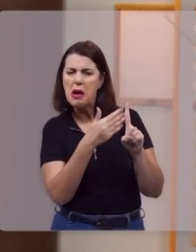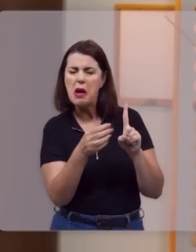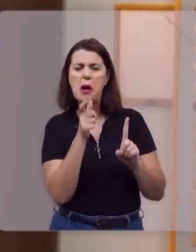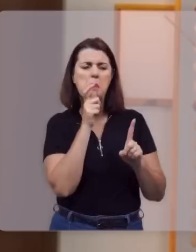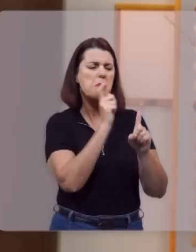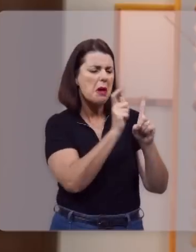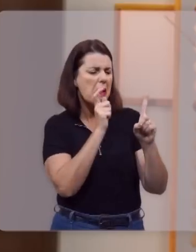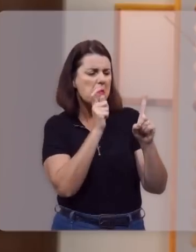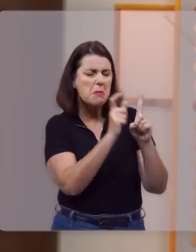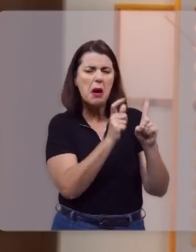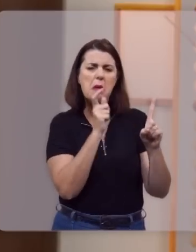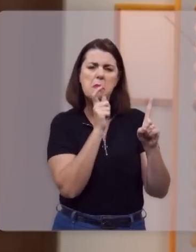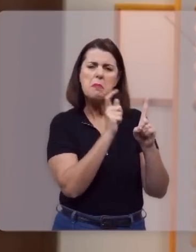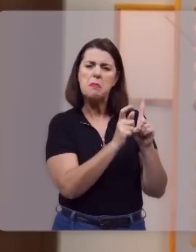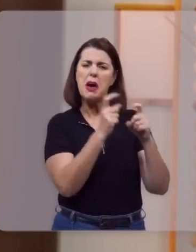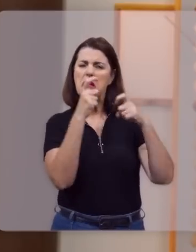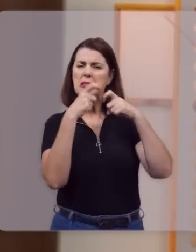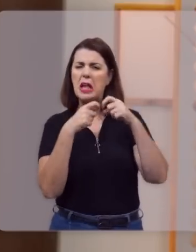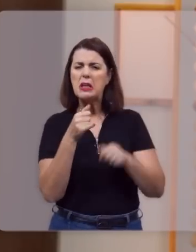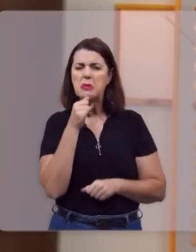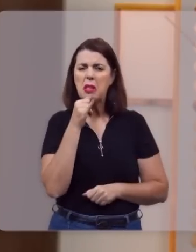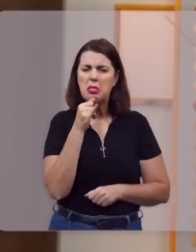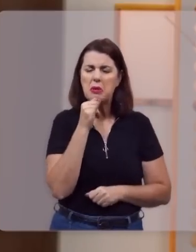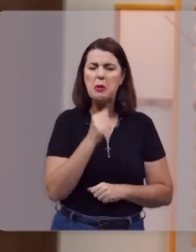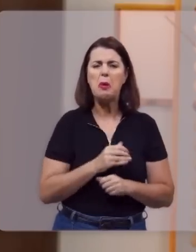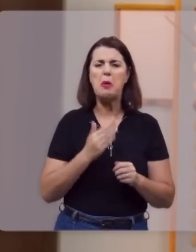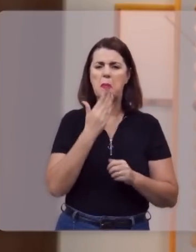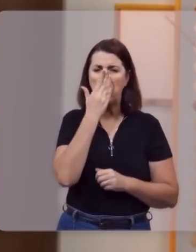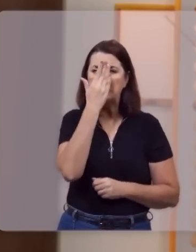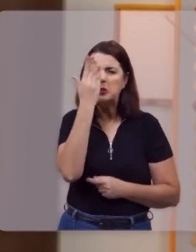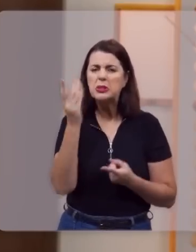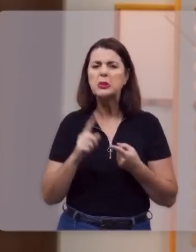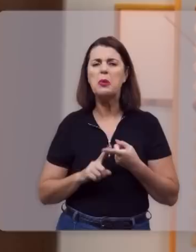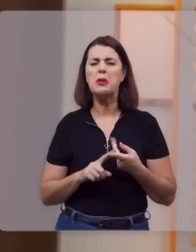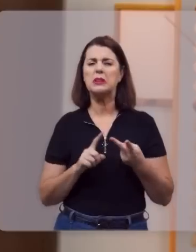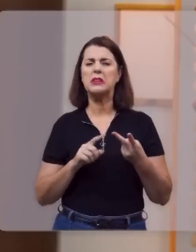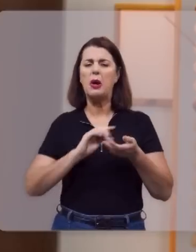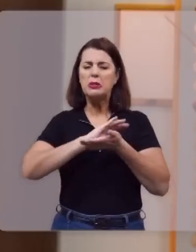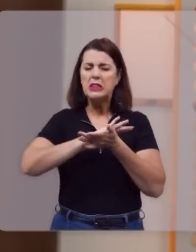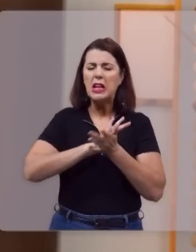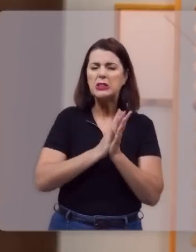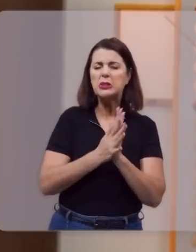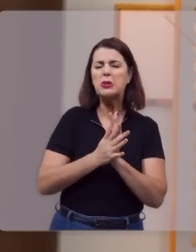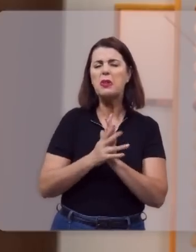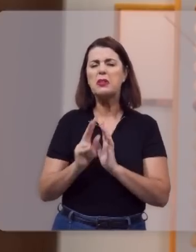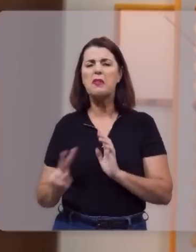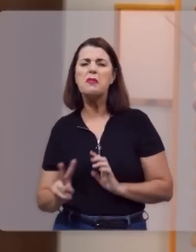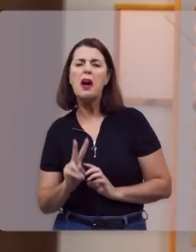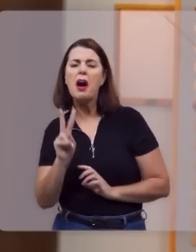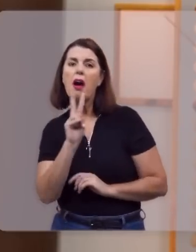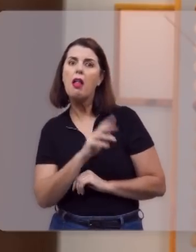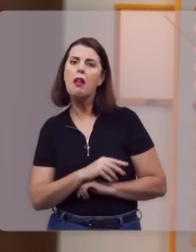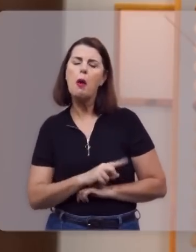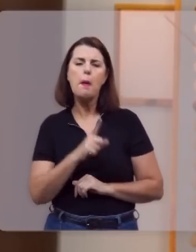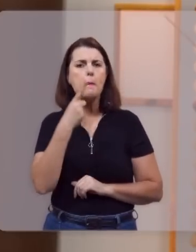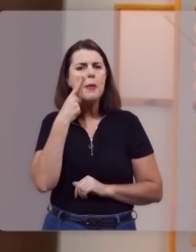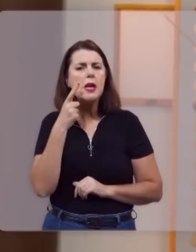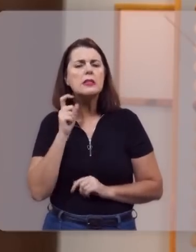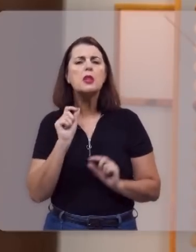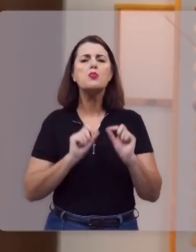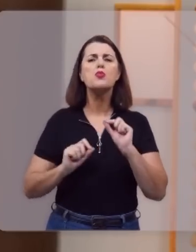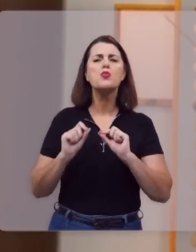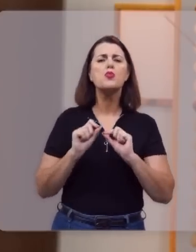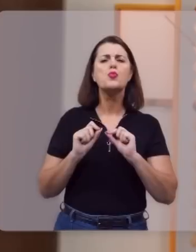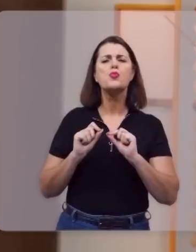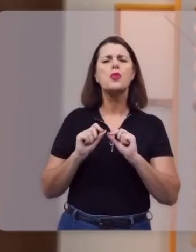maledicência, a promiscuidade sexual, a destruição dos valores, quando você vai perceber